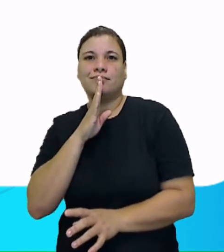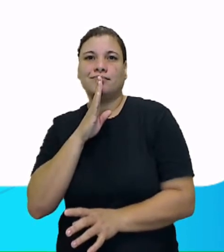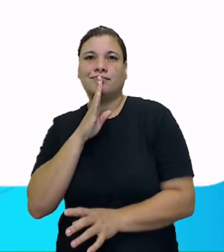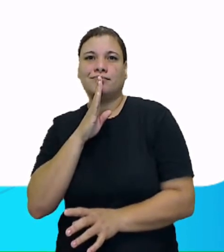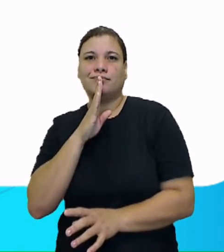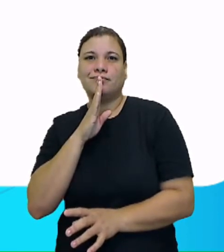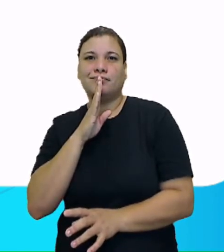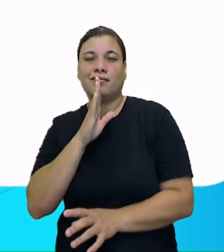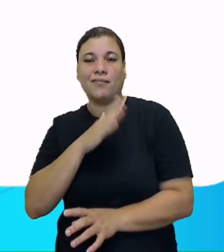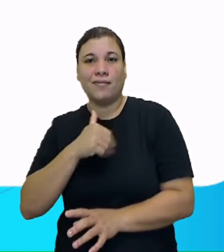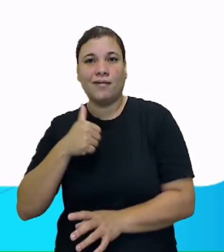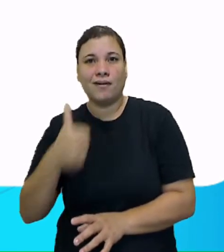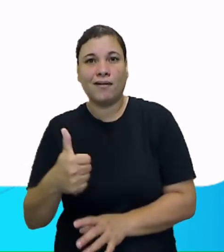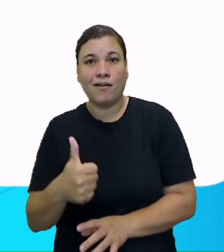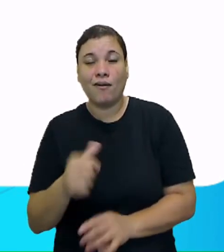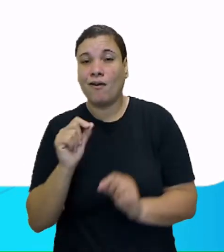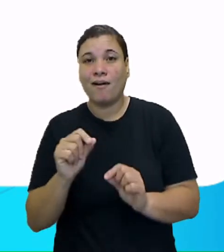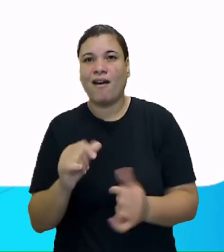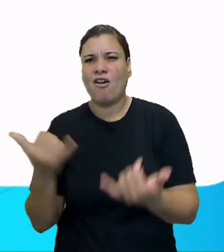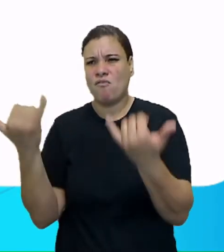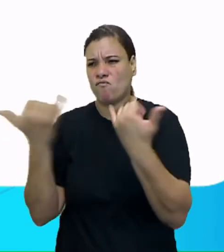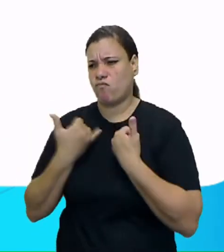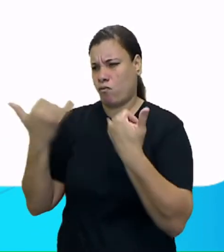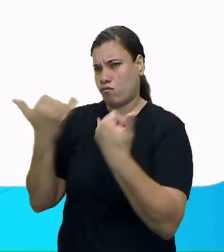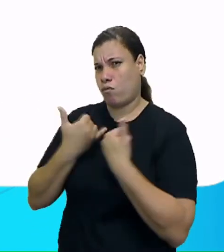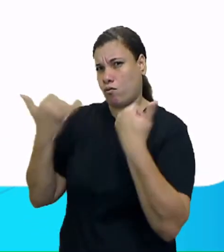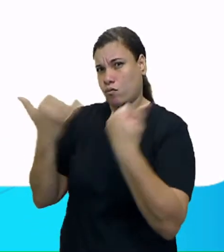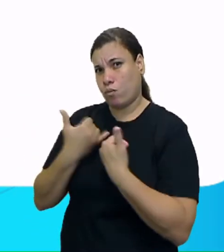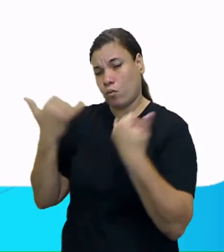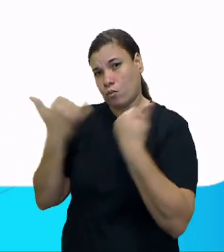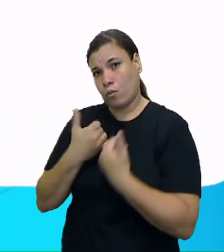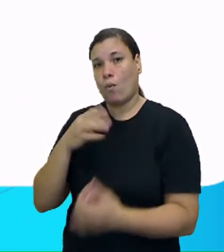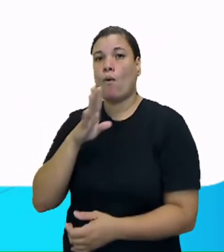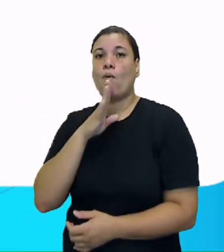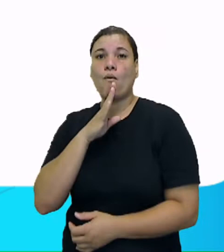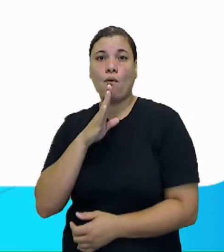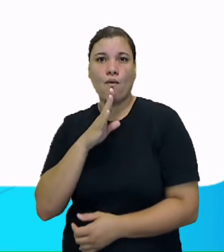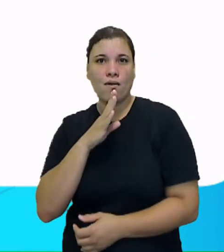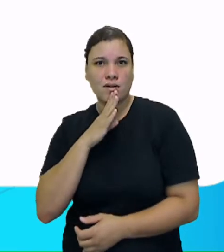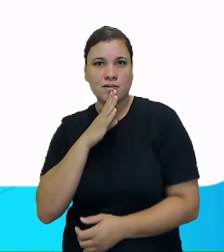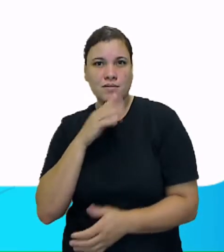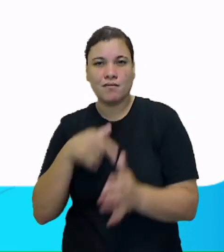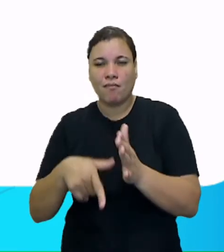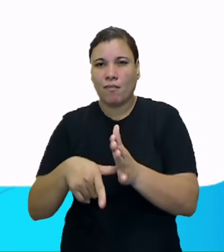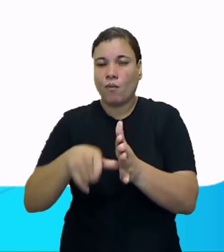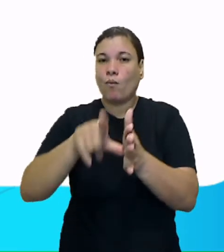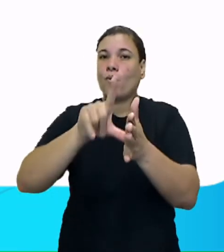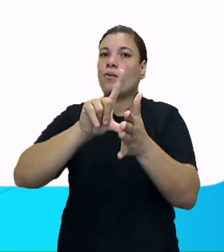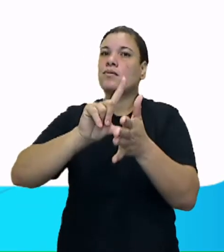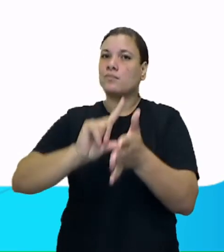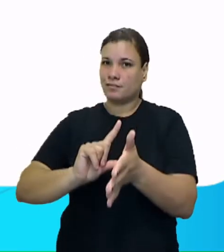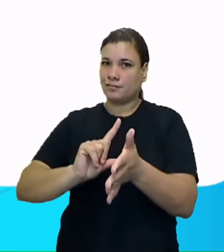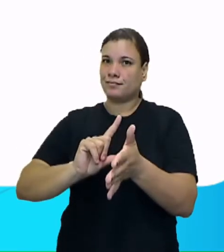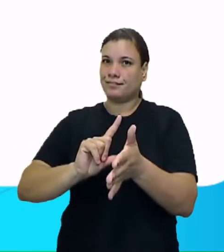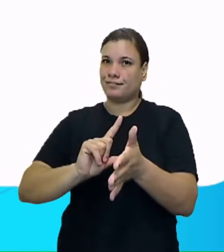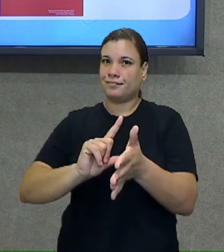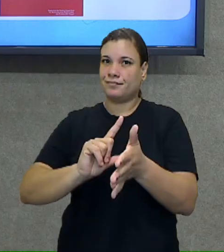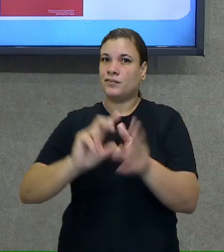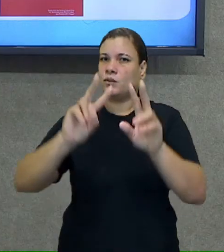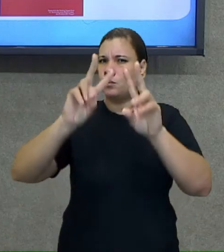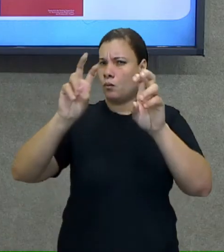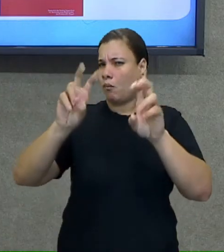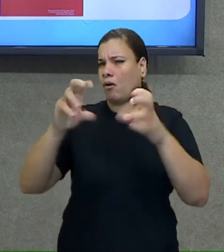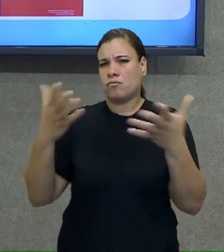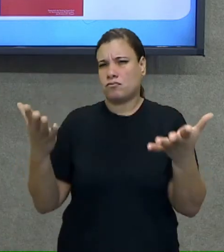Integrar novas informações com o nosso conhecimento prévio, ou seja, o que a gente já conhece sobre o